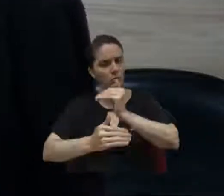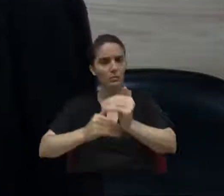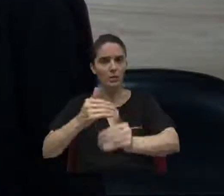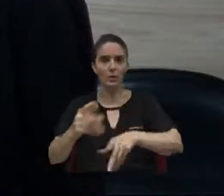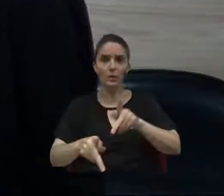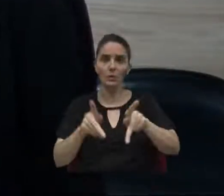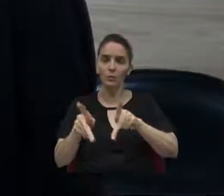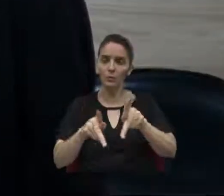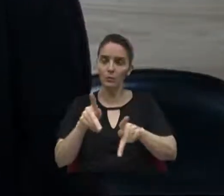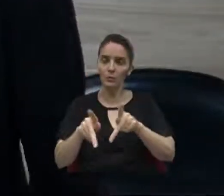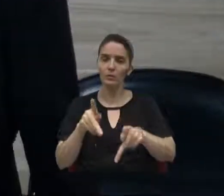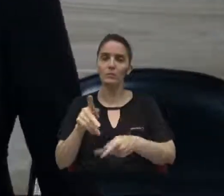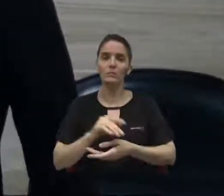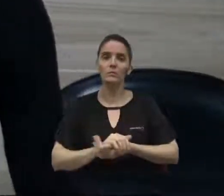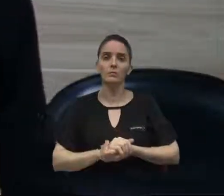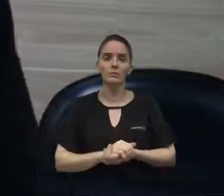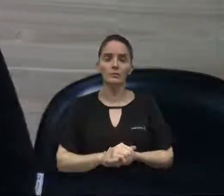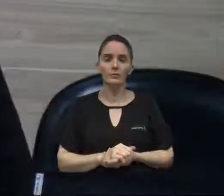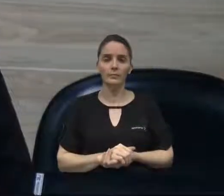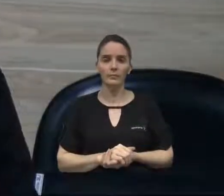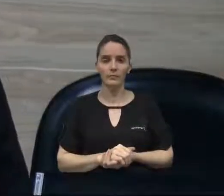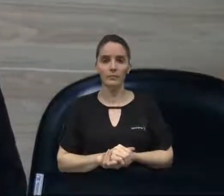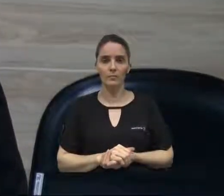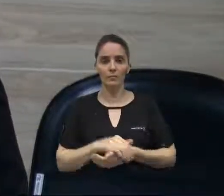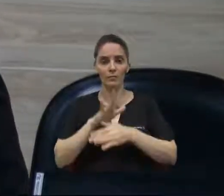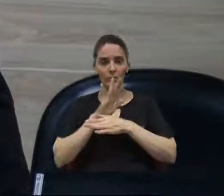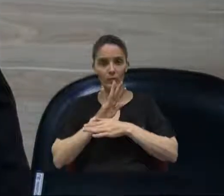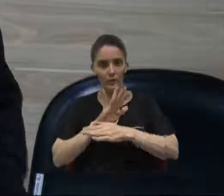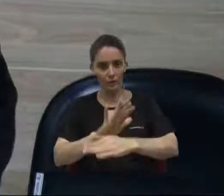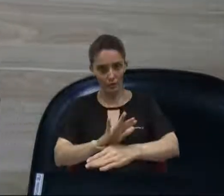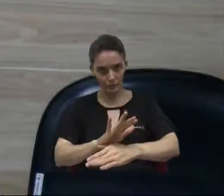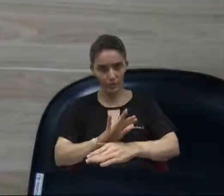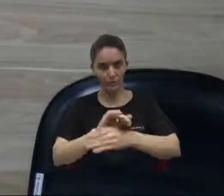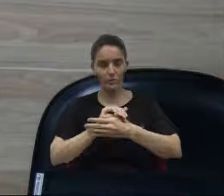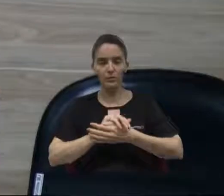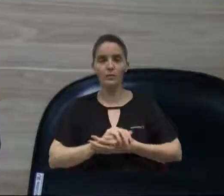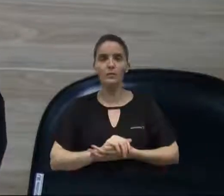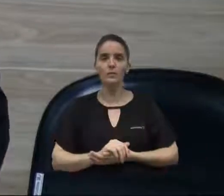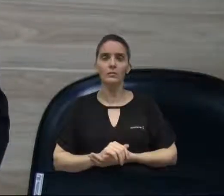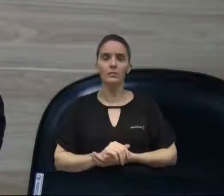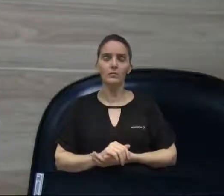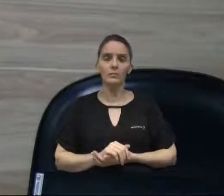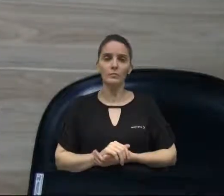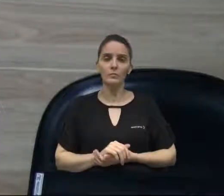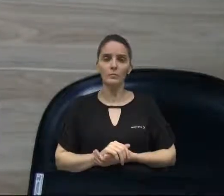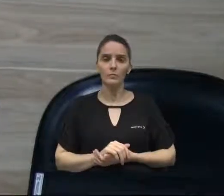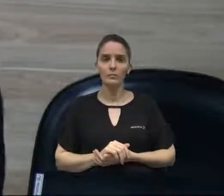população contribuindo, é que houve